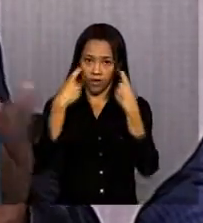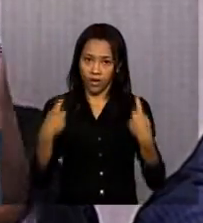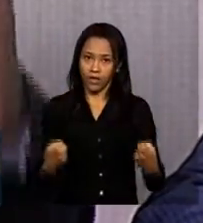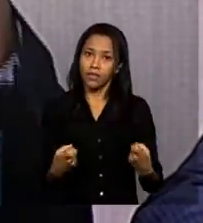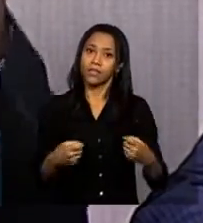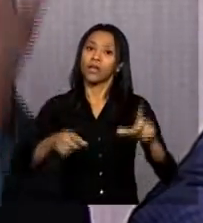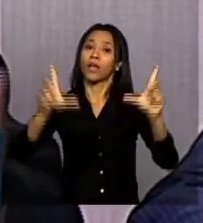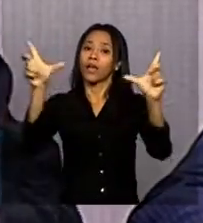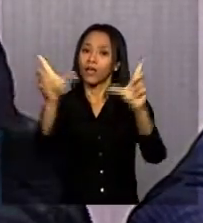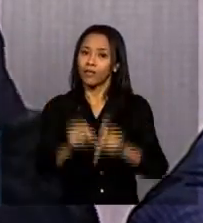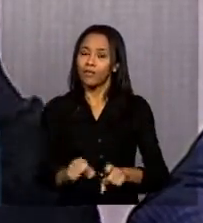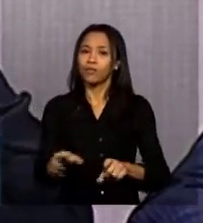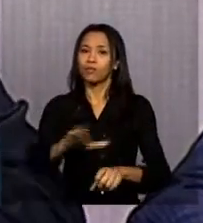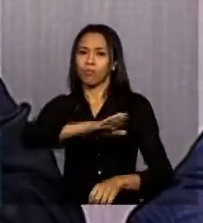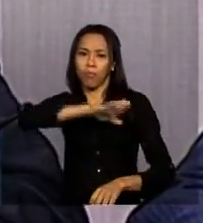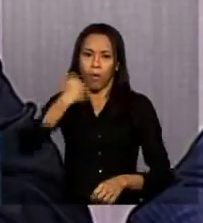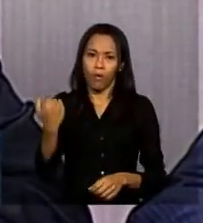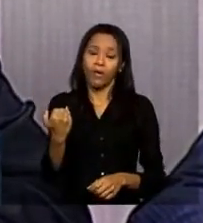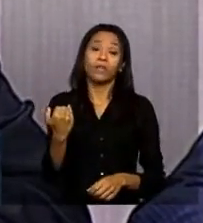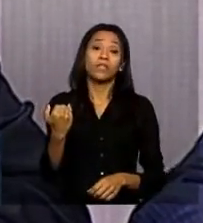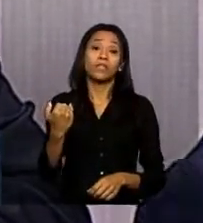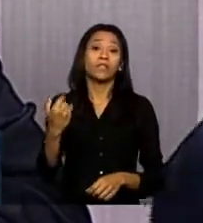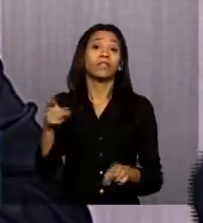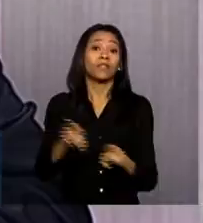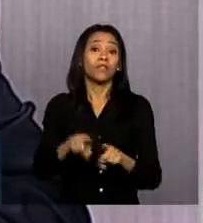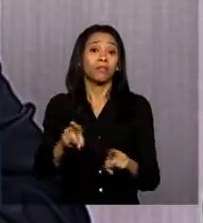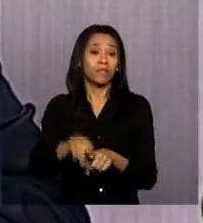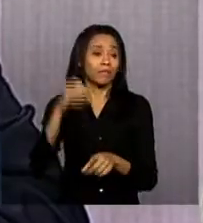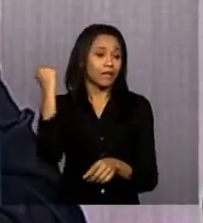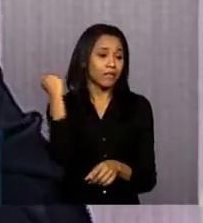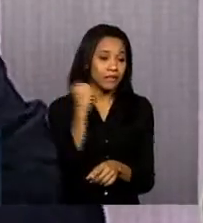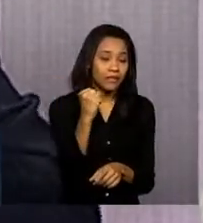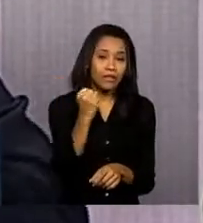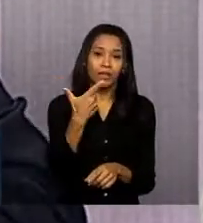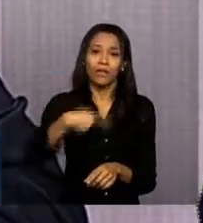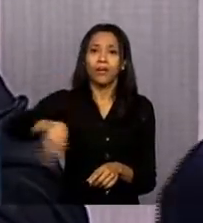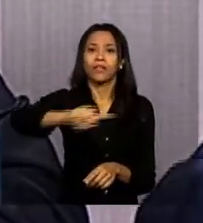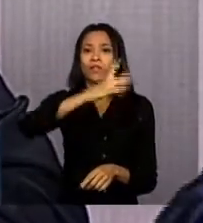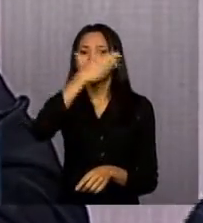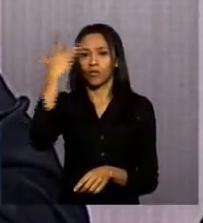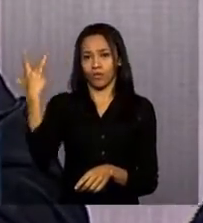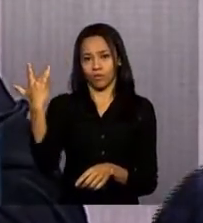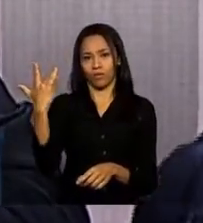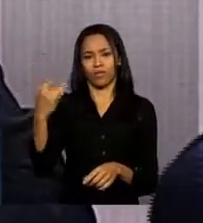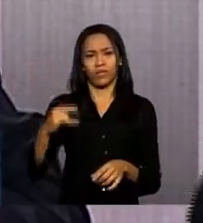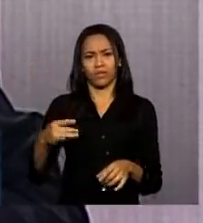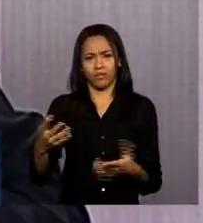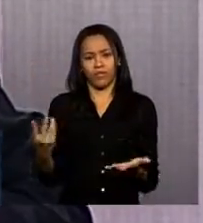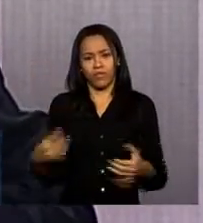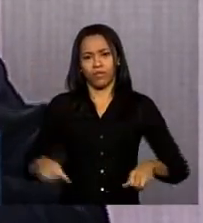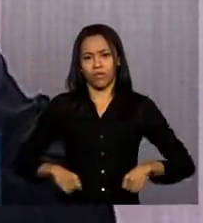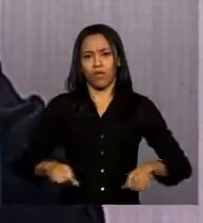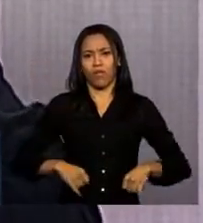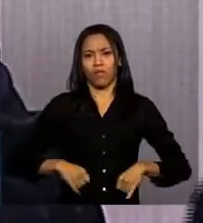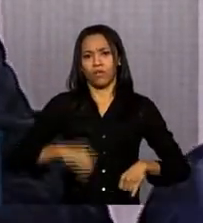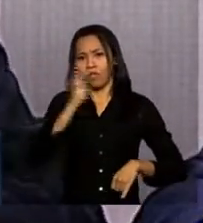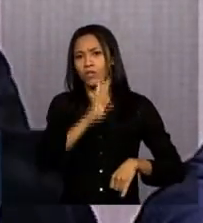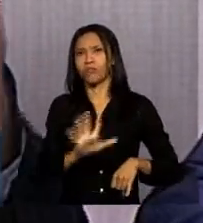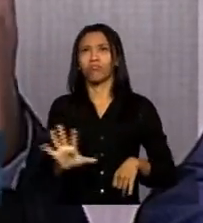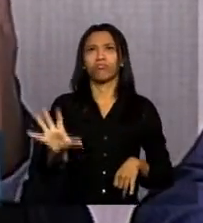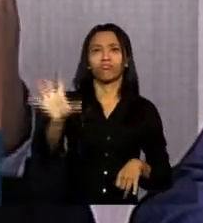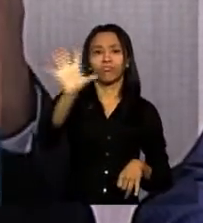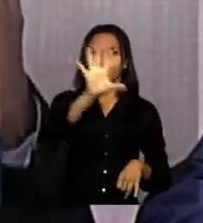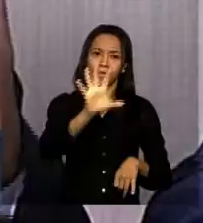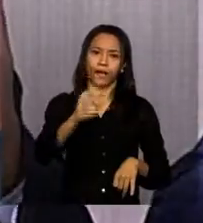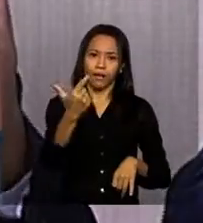redução do homicídio, uma redução dos crimes contra a pessoa que ocorre em todo o país. E, certamente, com iniciativas